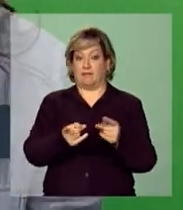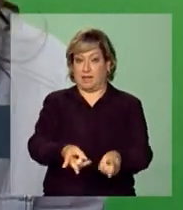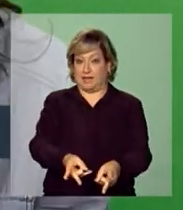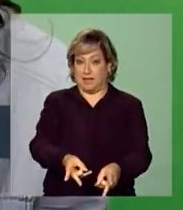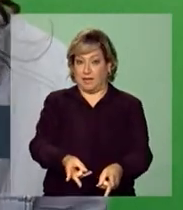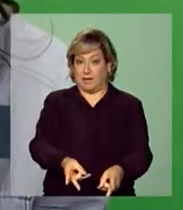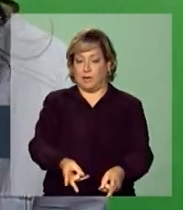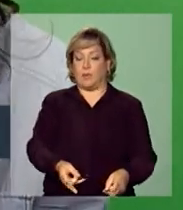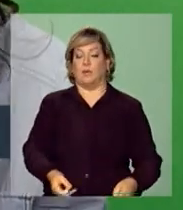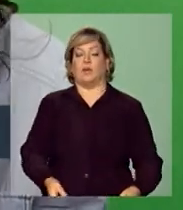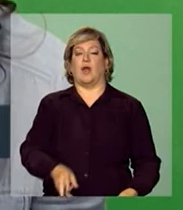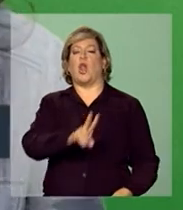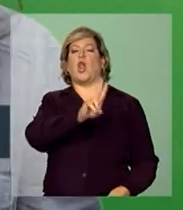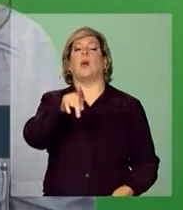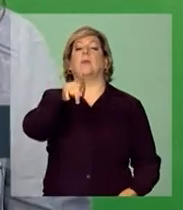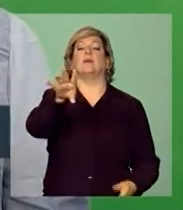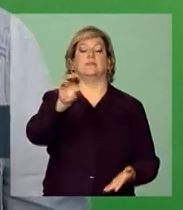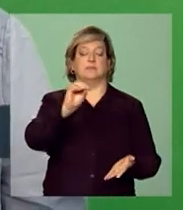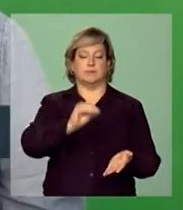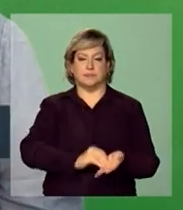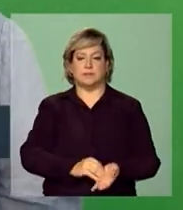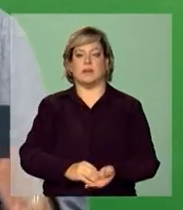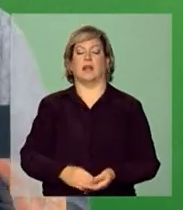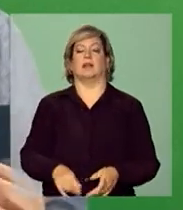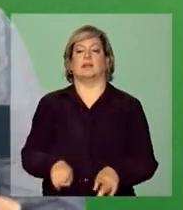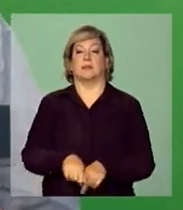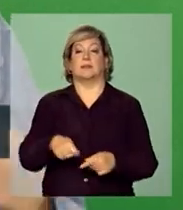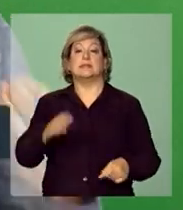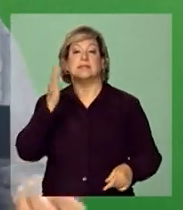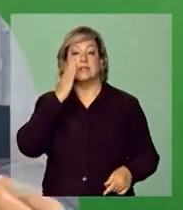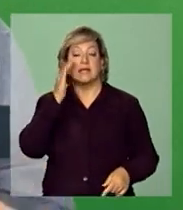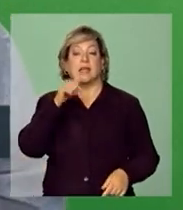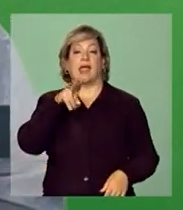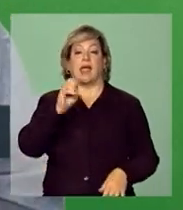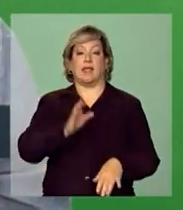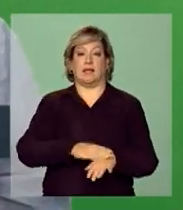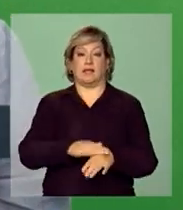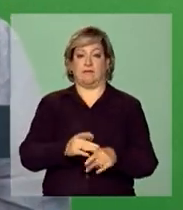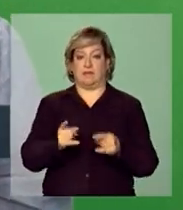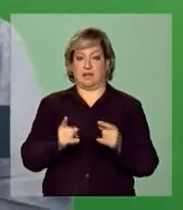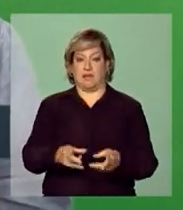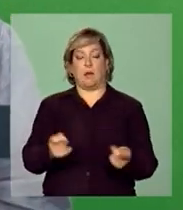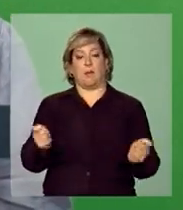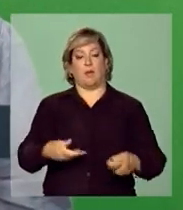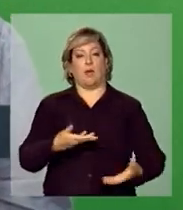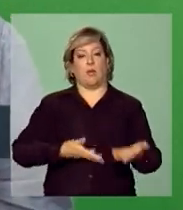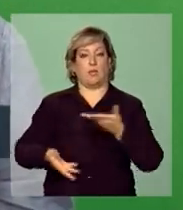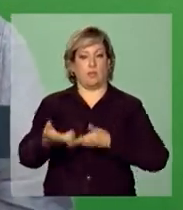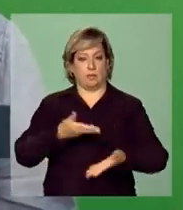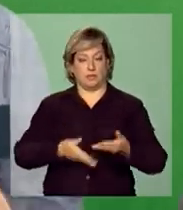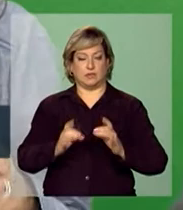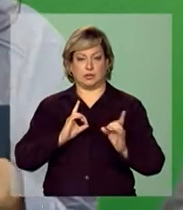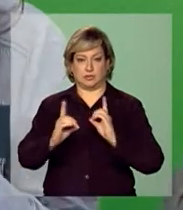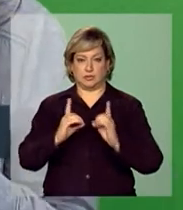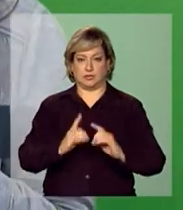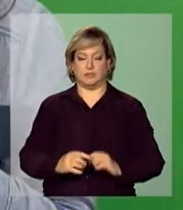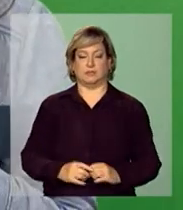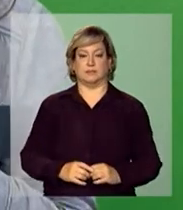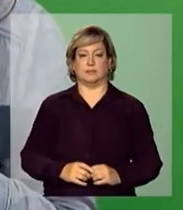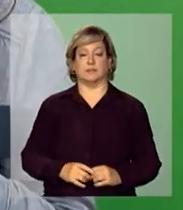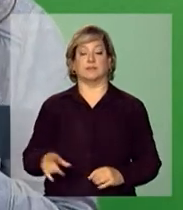atendimento ao consumidor muitas vezes até eu queria reforçar o que o Ministro Cardoso acabou de falar